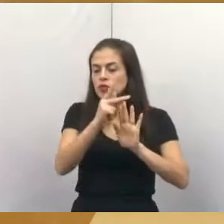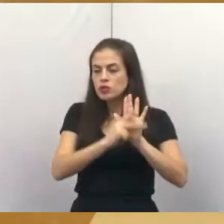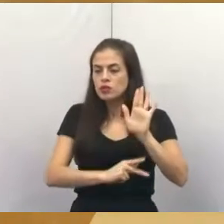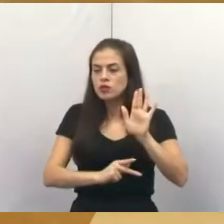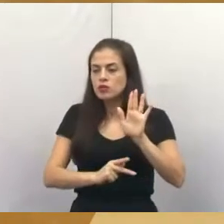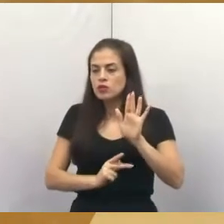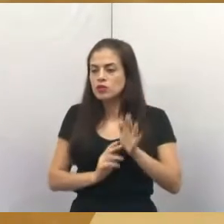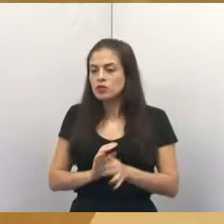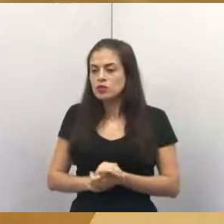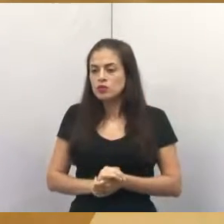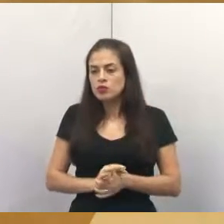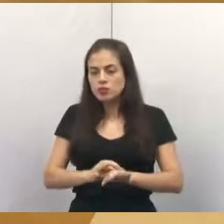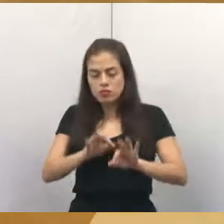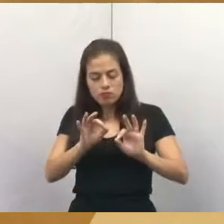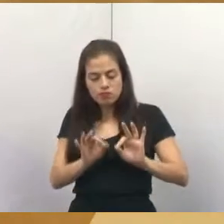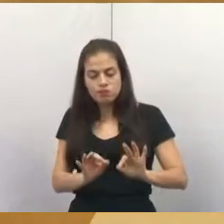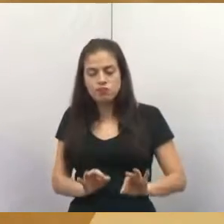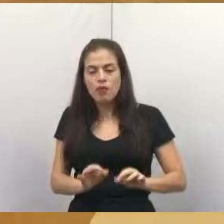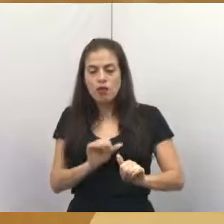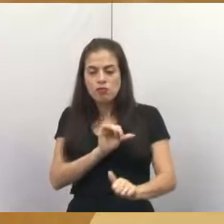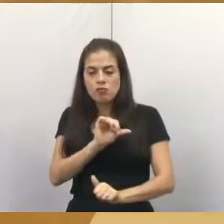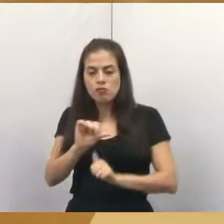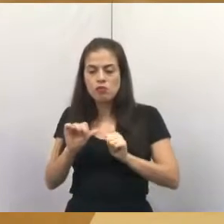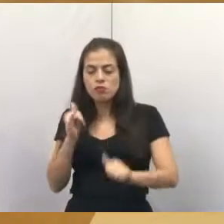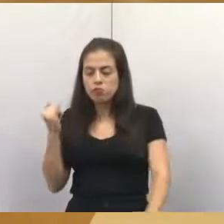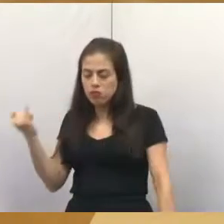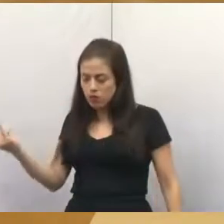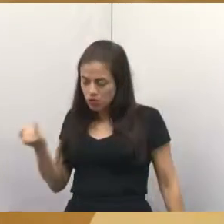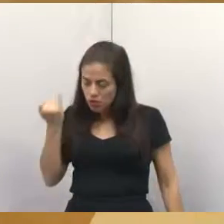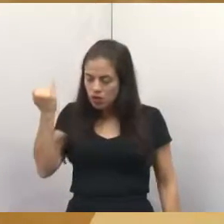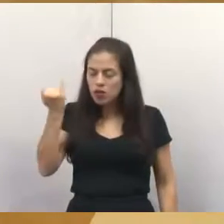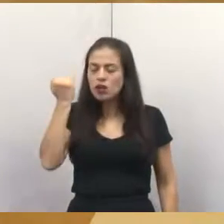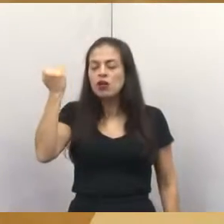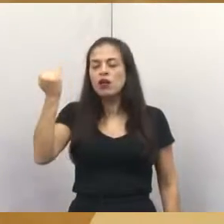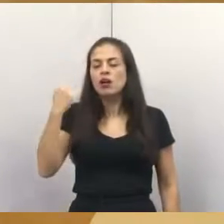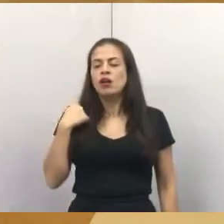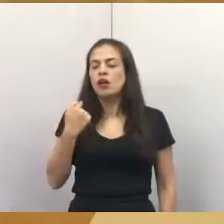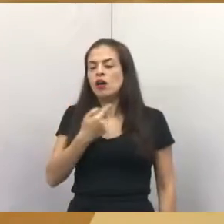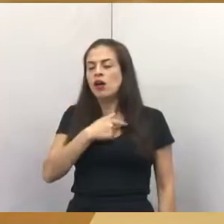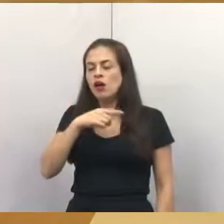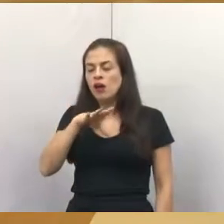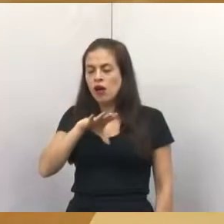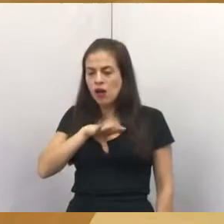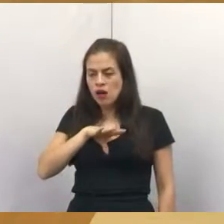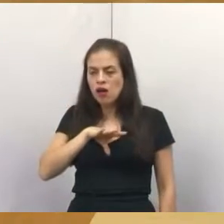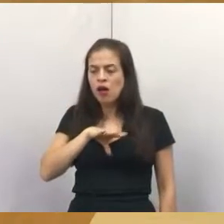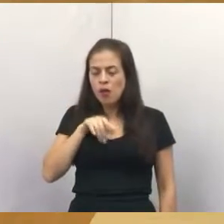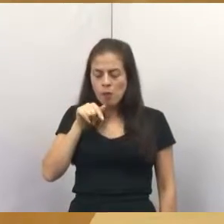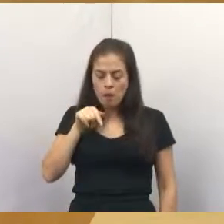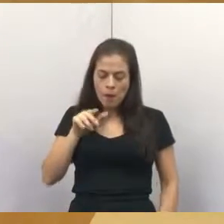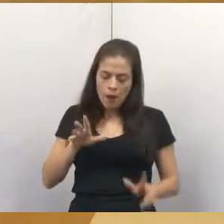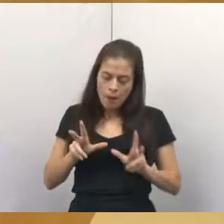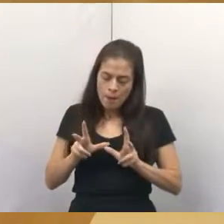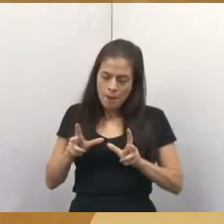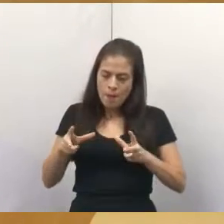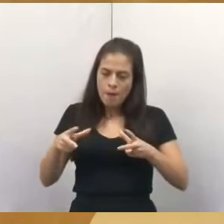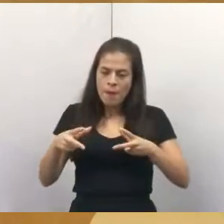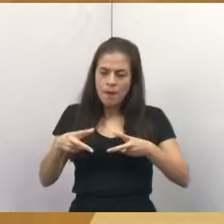que realmente a mudança é importante para a nossa cidade e para essa casa.